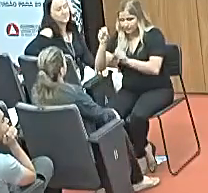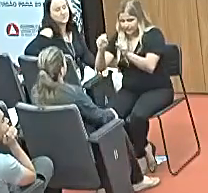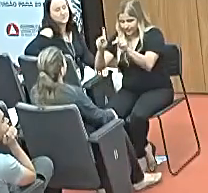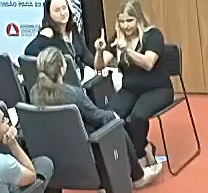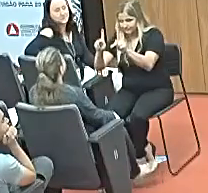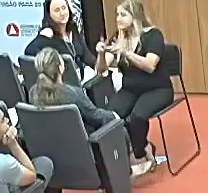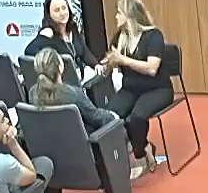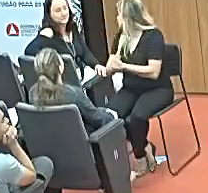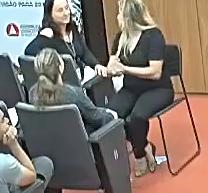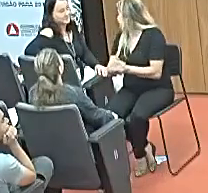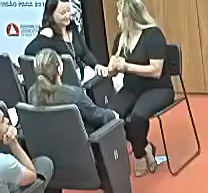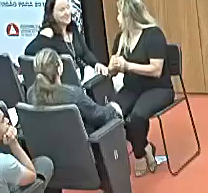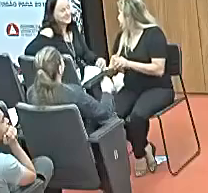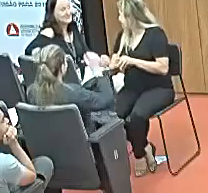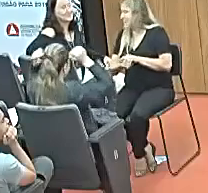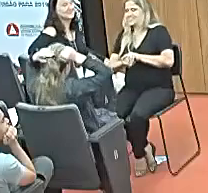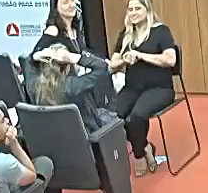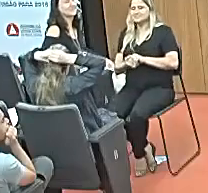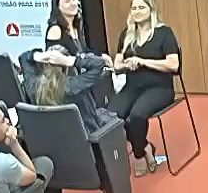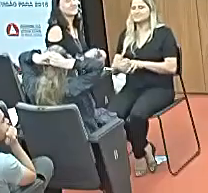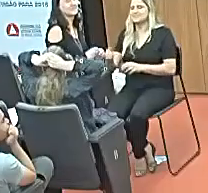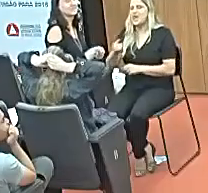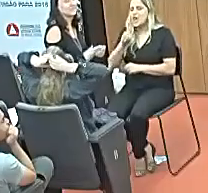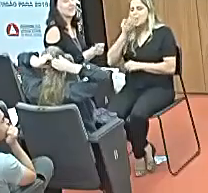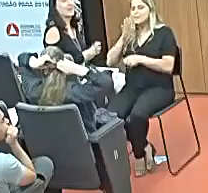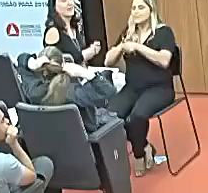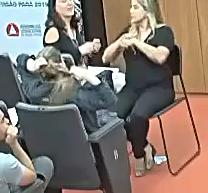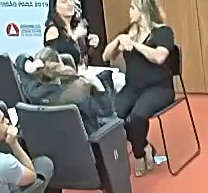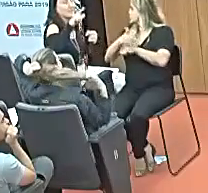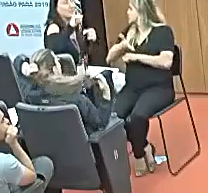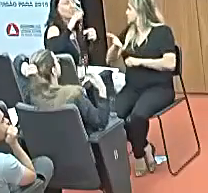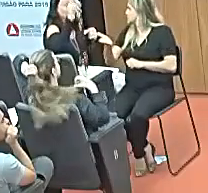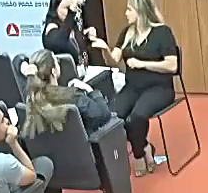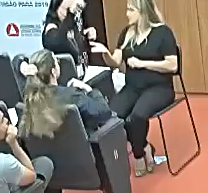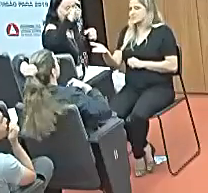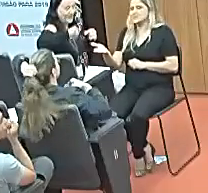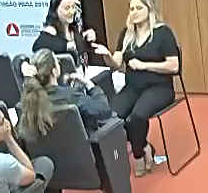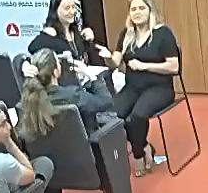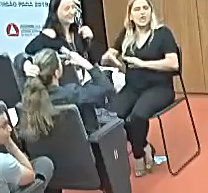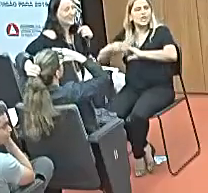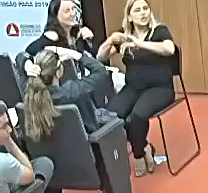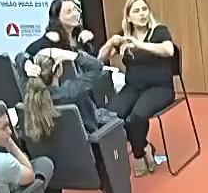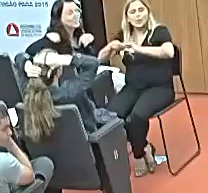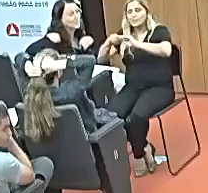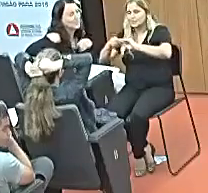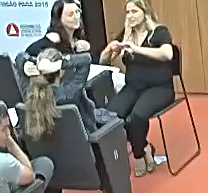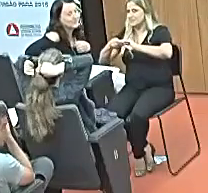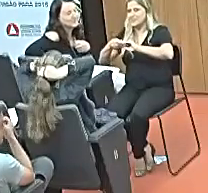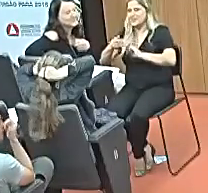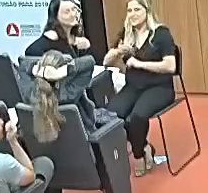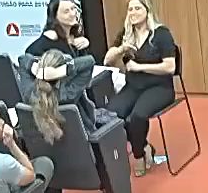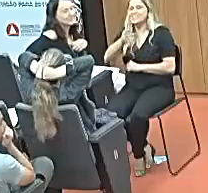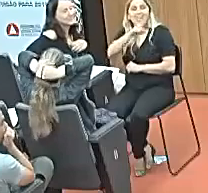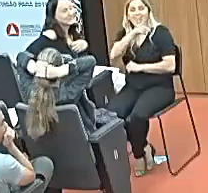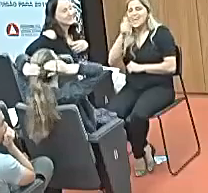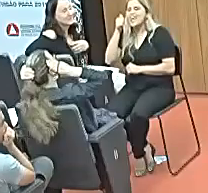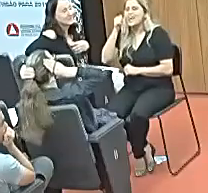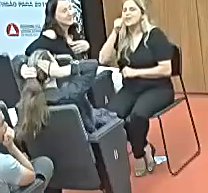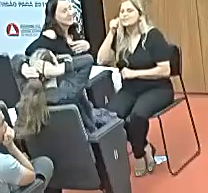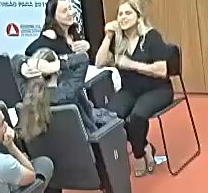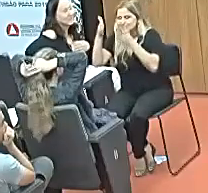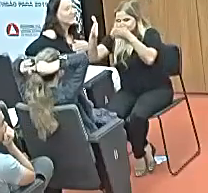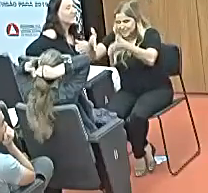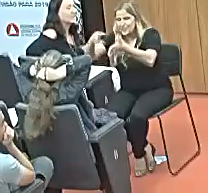nem do à noite todos se todos os cumprimentar a mesa na